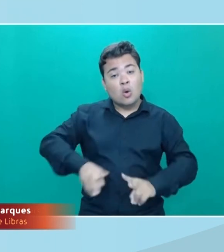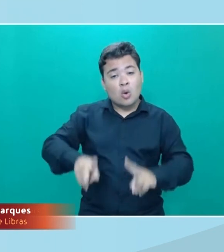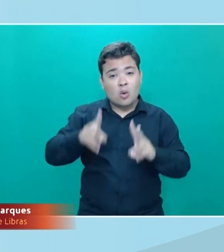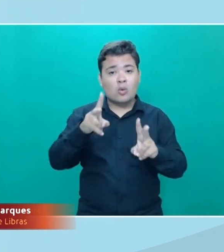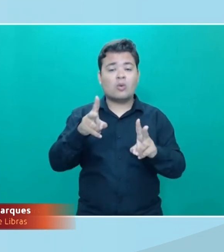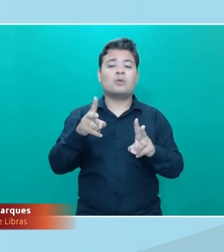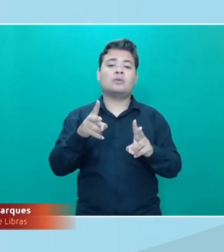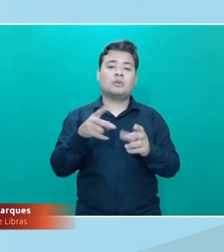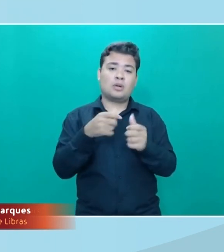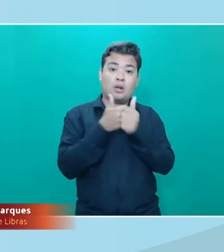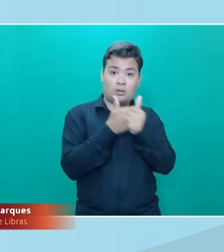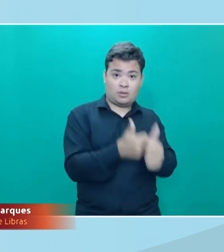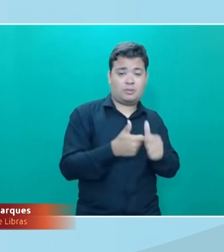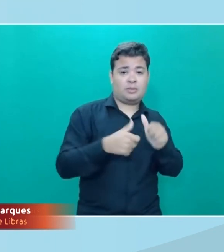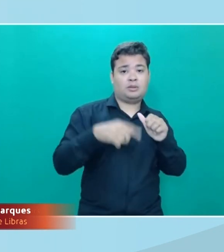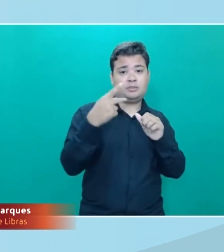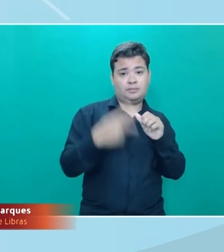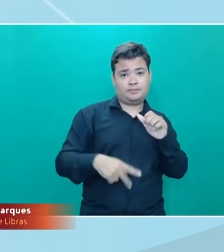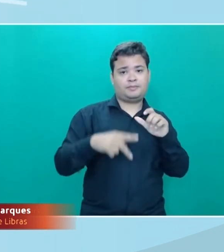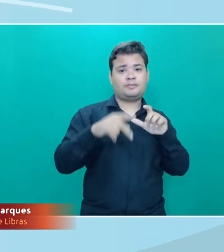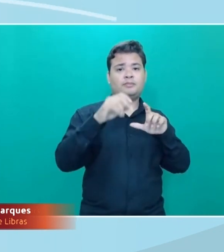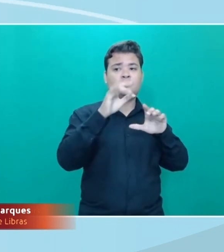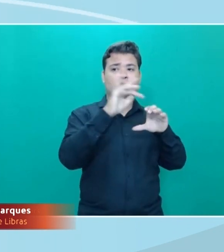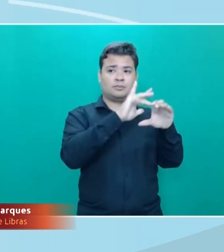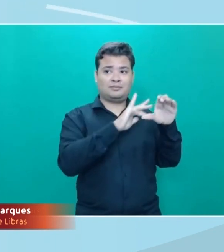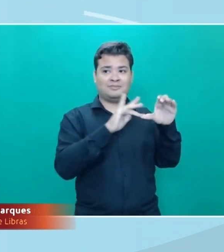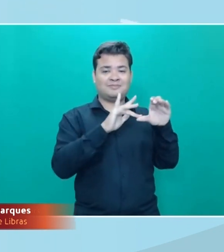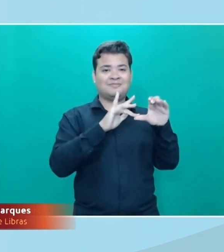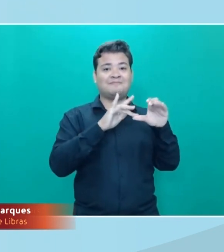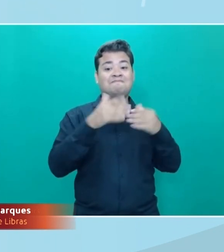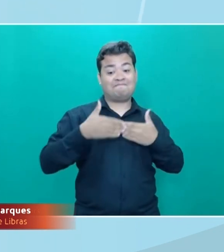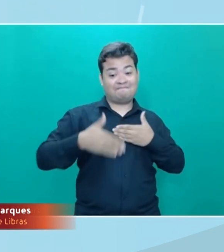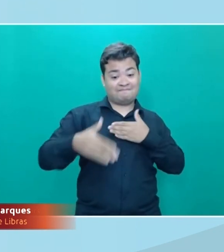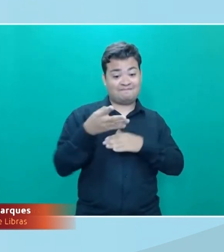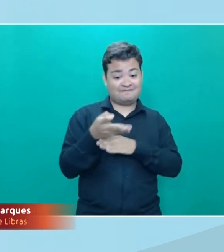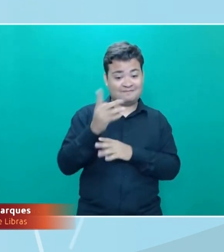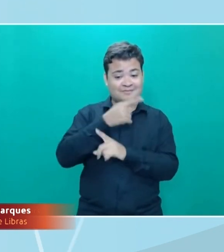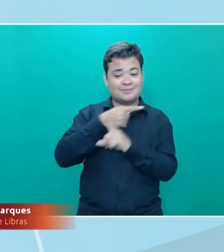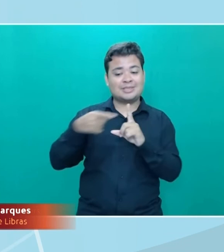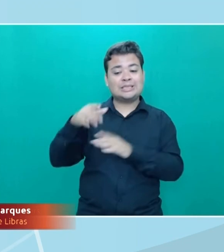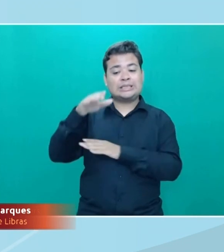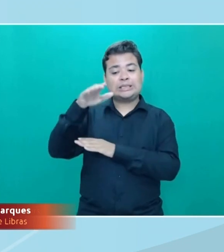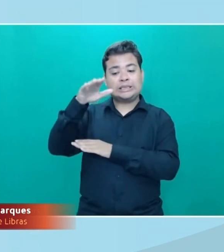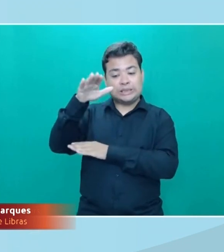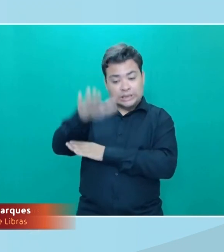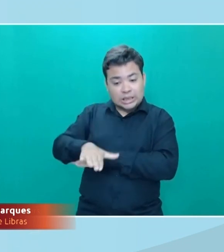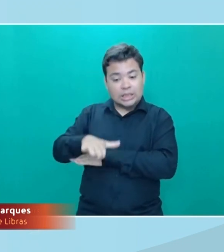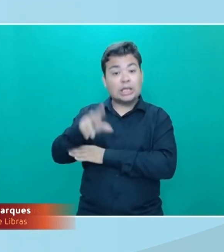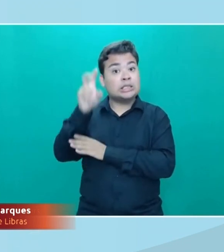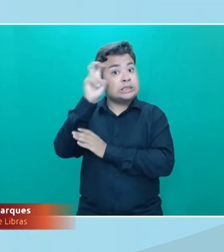TV UFG, que nos assista na próxima quinta-feira, às 4h30 da tarde. E